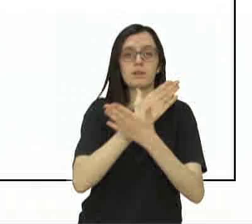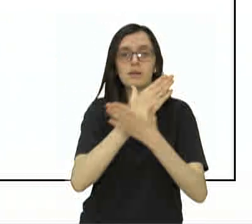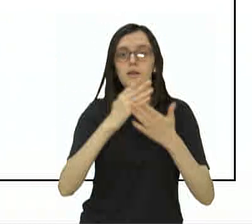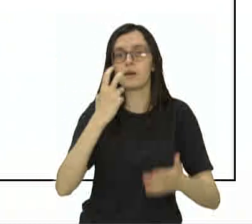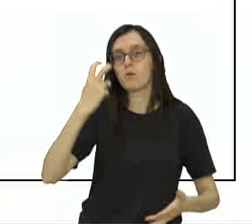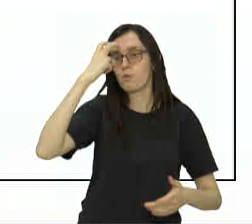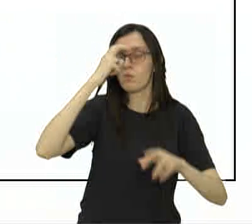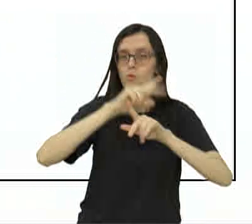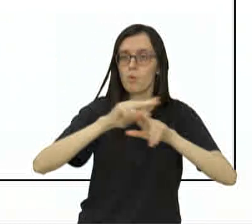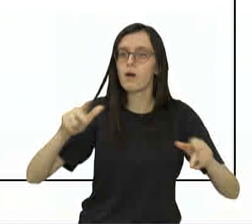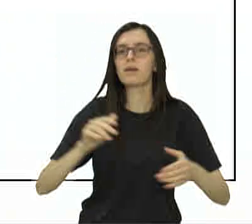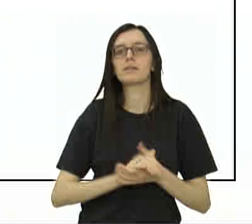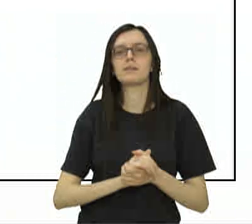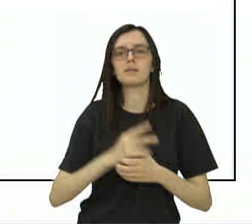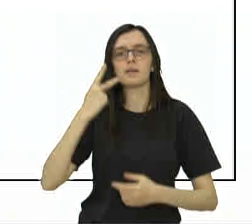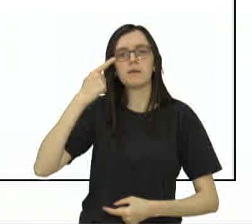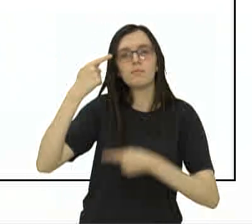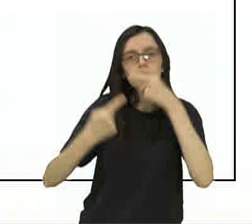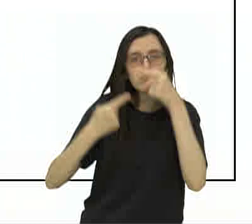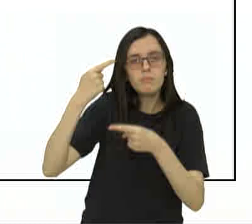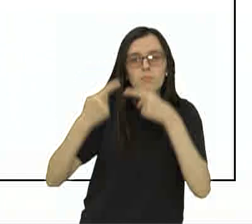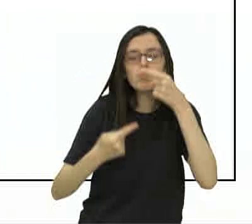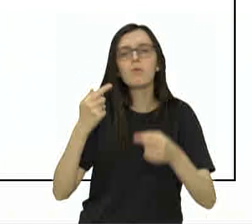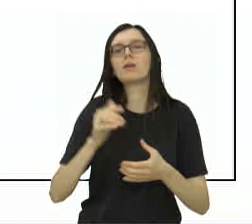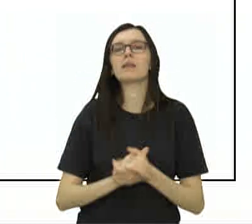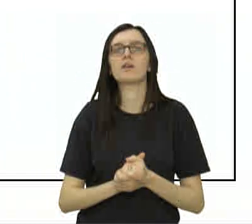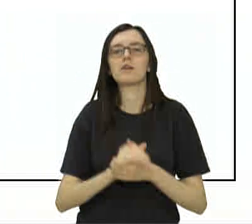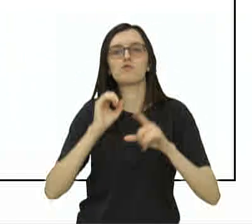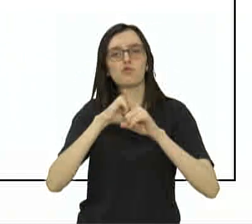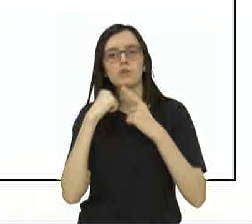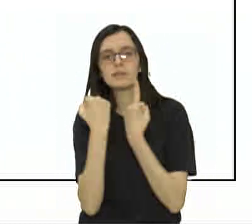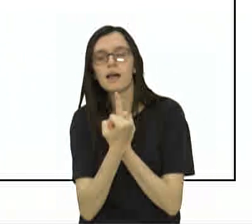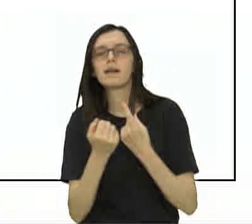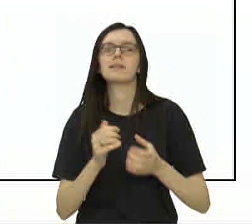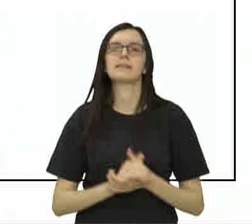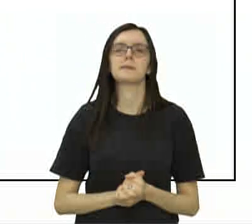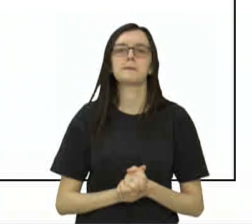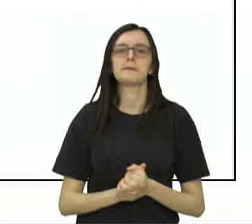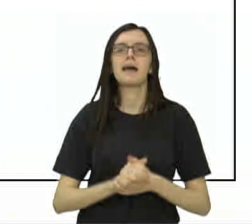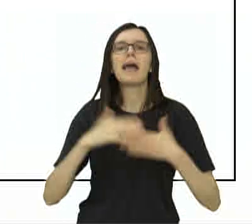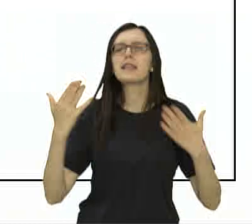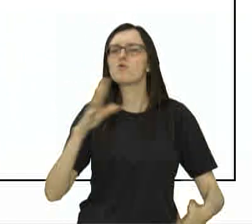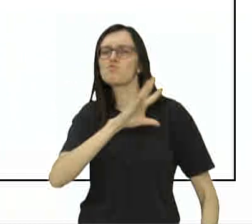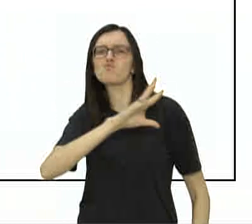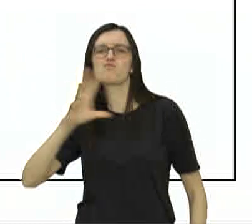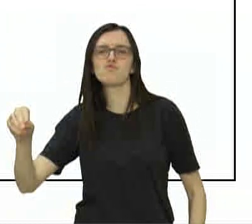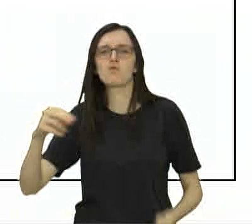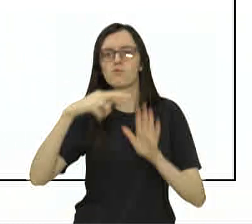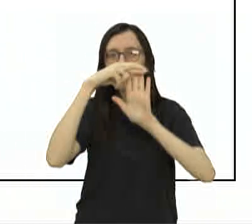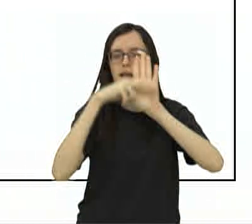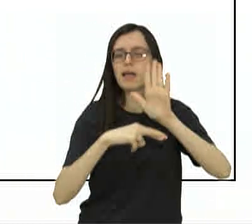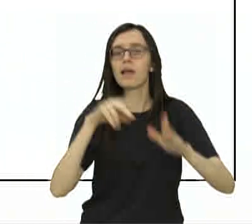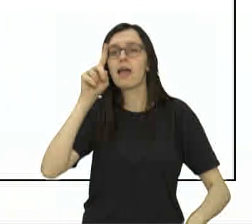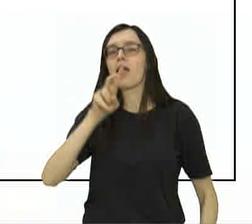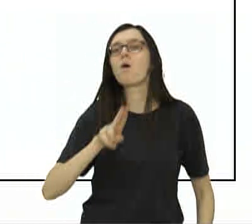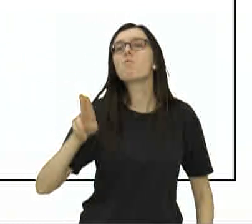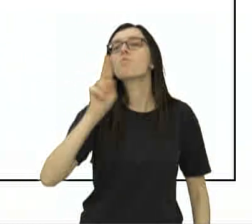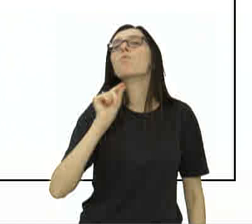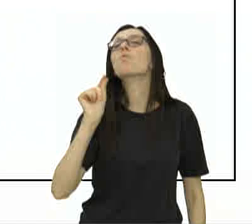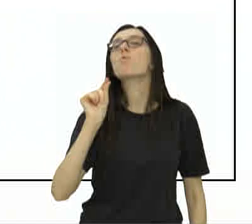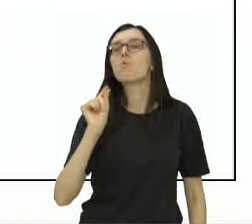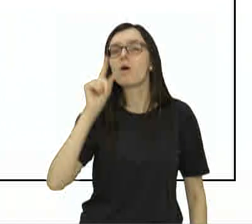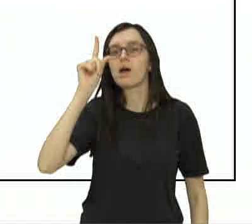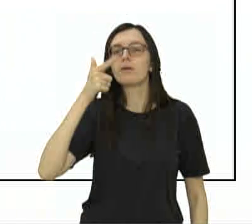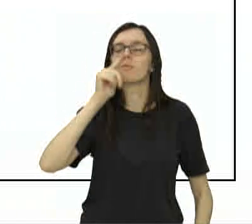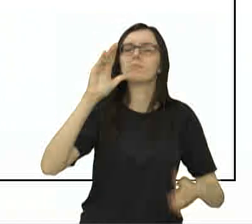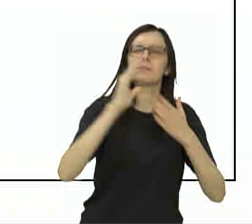divisões políticas, nós temos divisões sociais. Então, todos esses critérios são utilizados para fazer aí